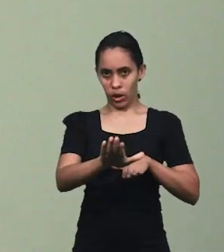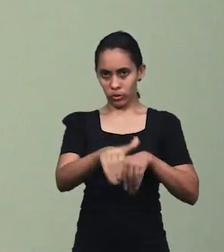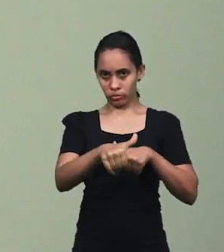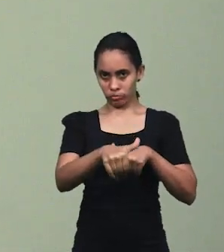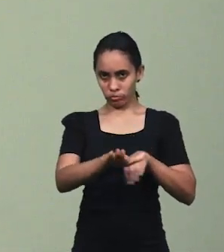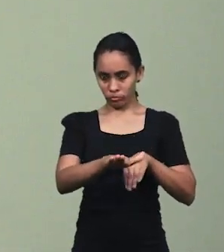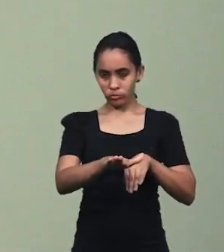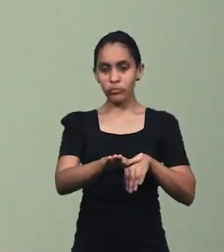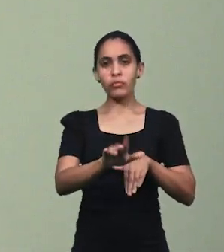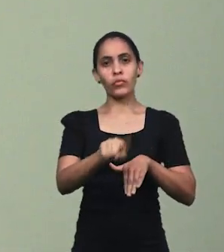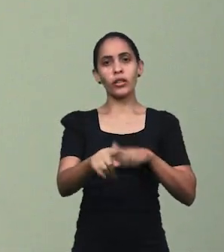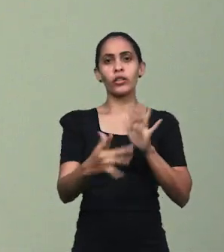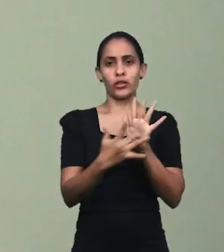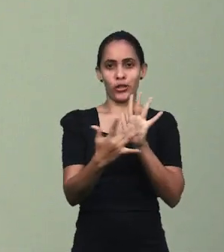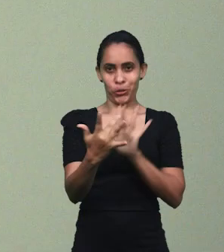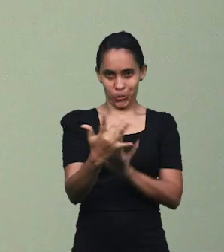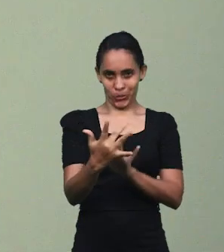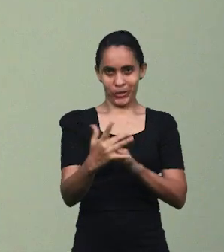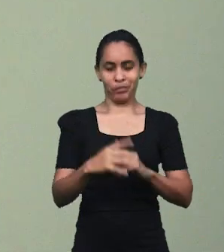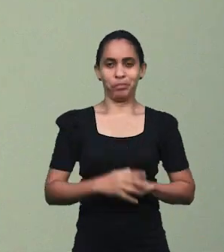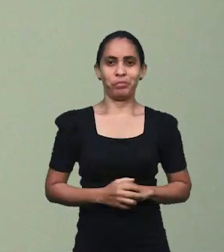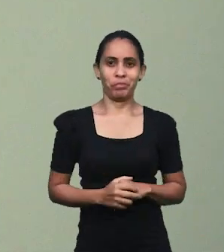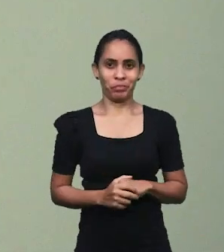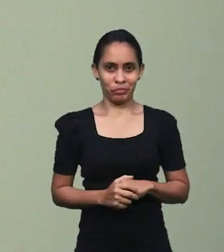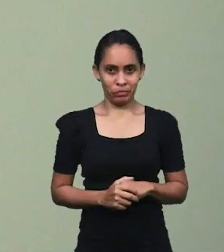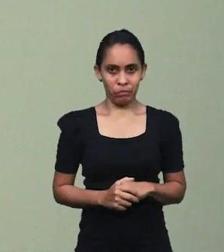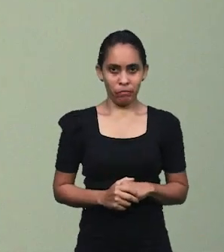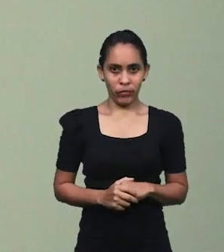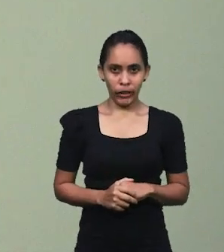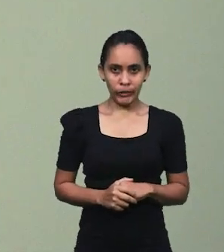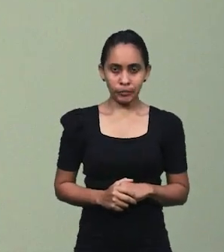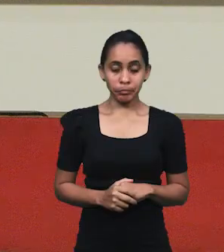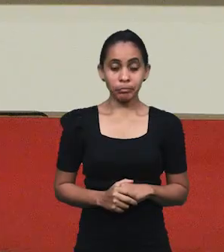romano e o Senhor Jesus.